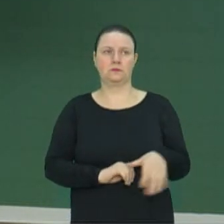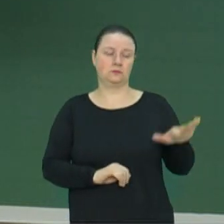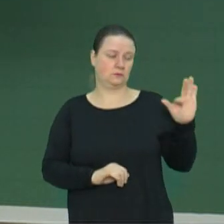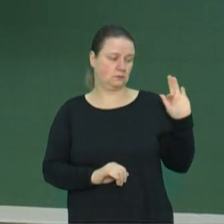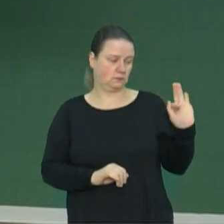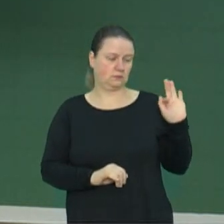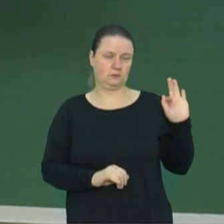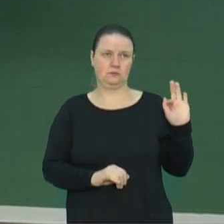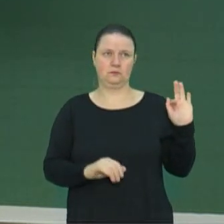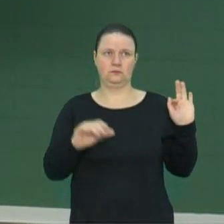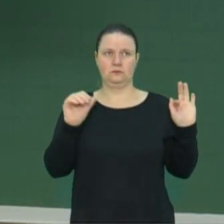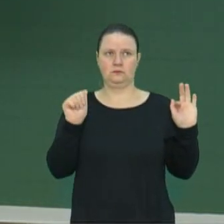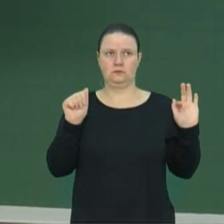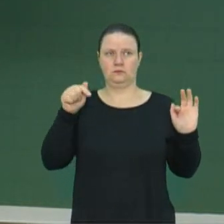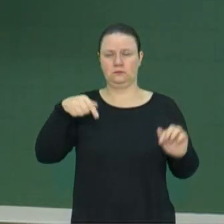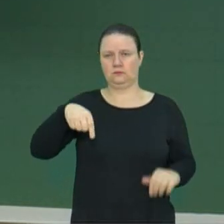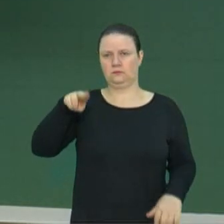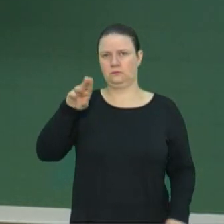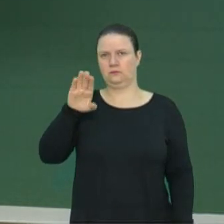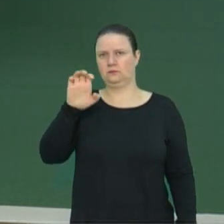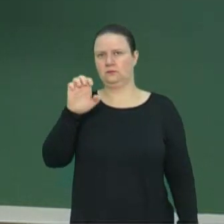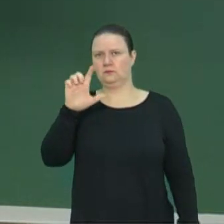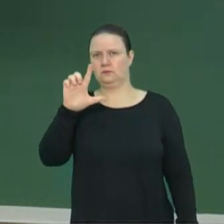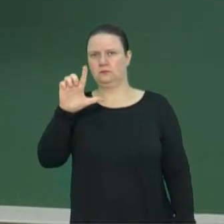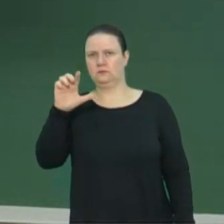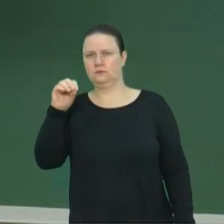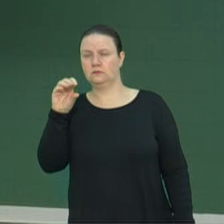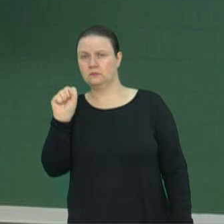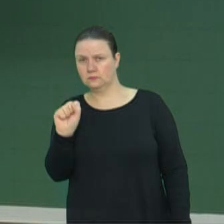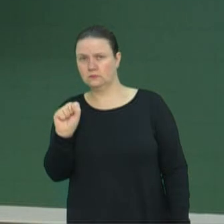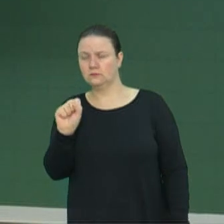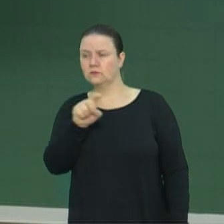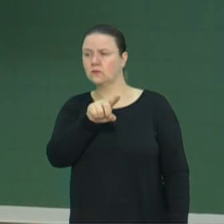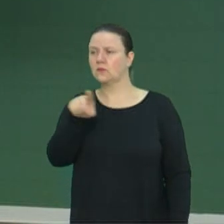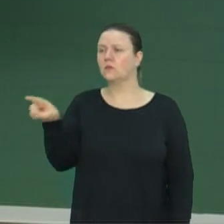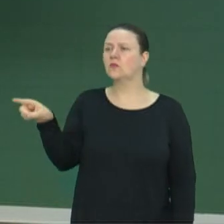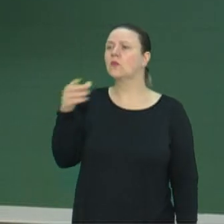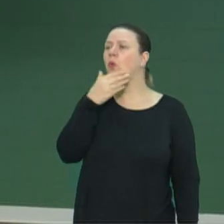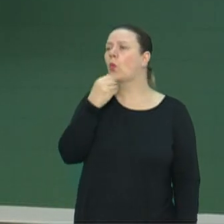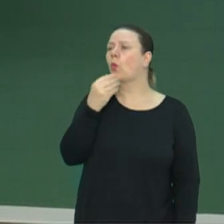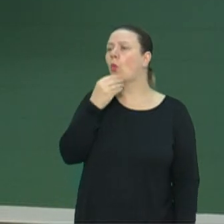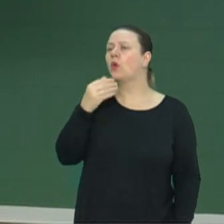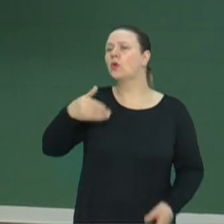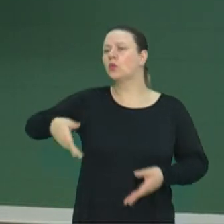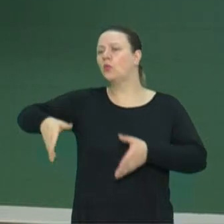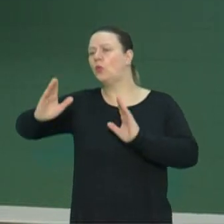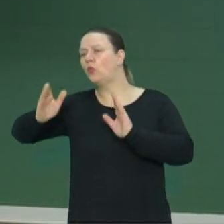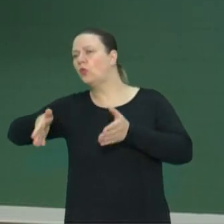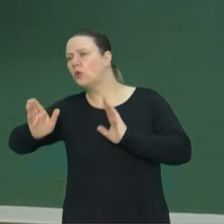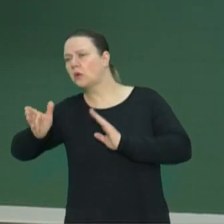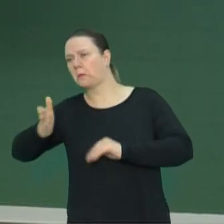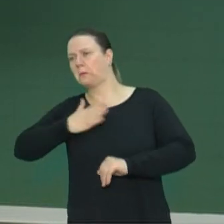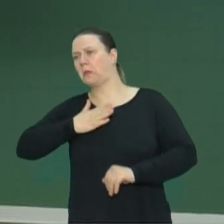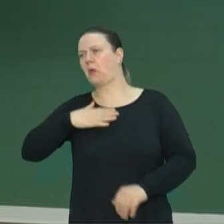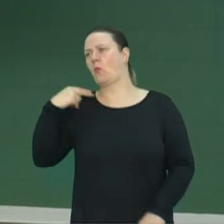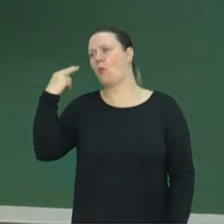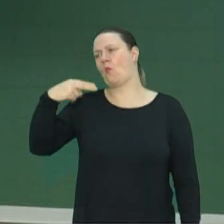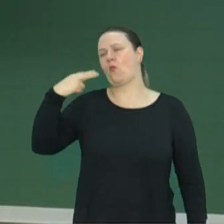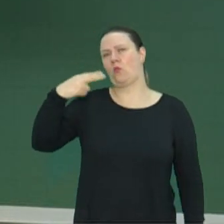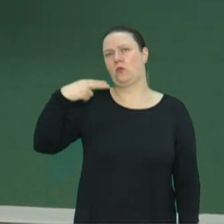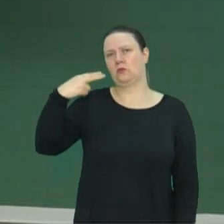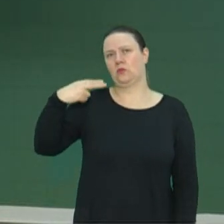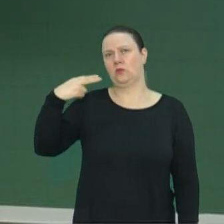homens no pasillo são meus advogados. Então, aqueles homens ali no corredor, eles são os meus